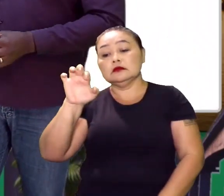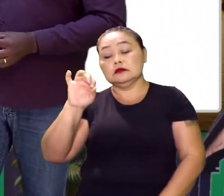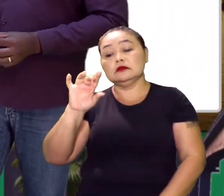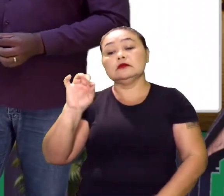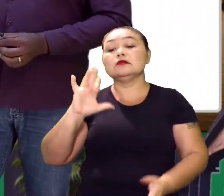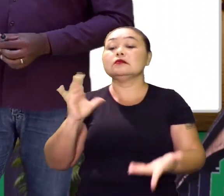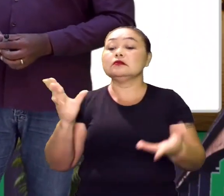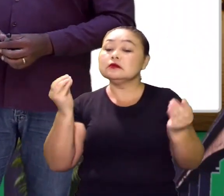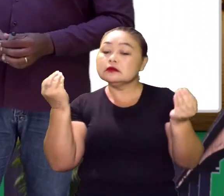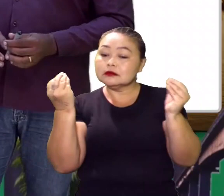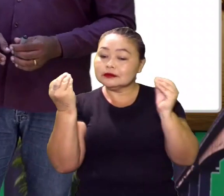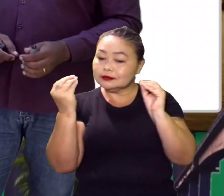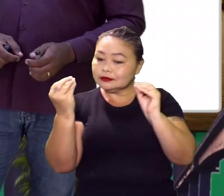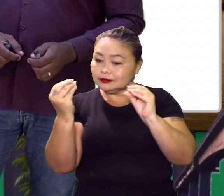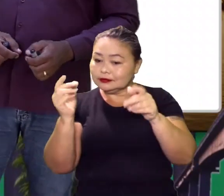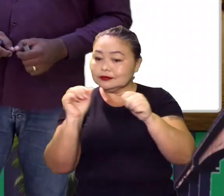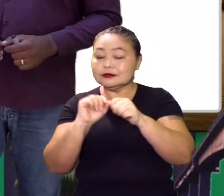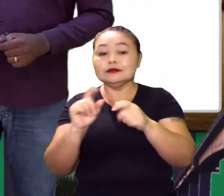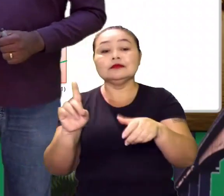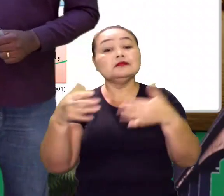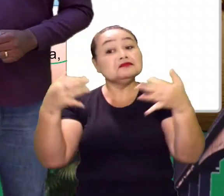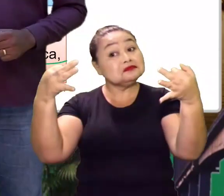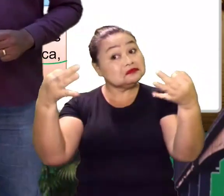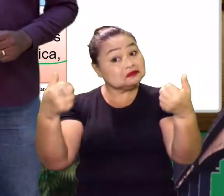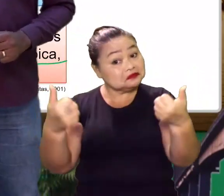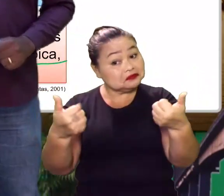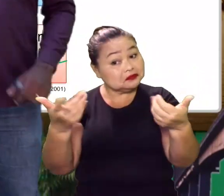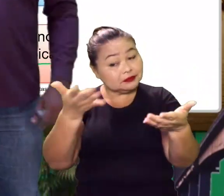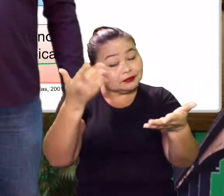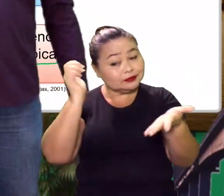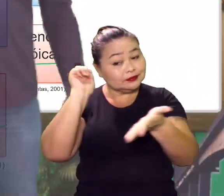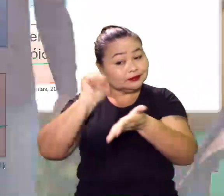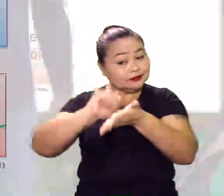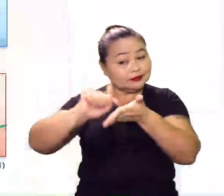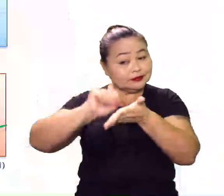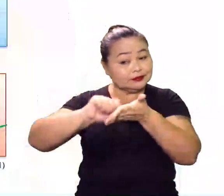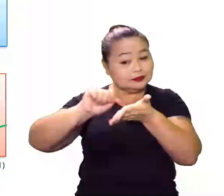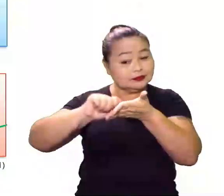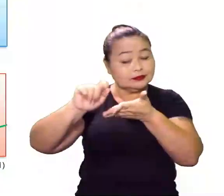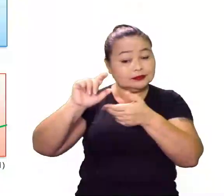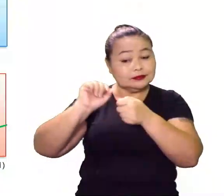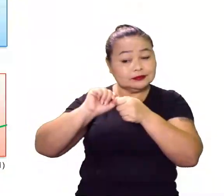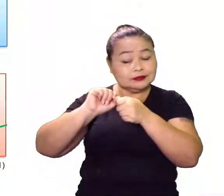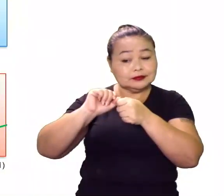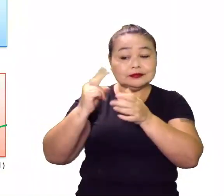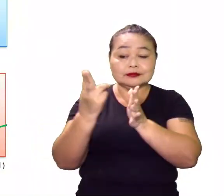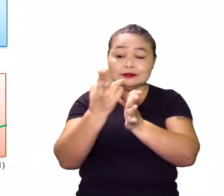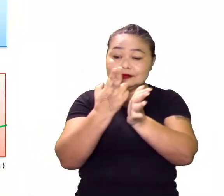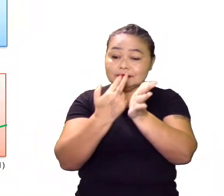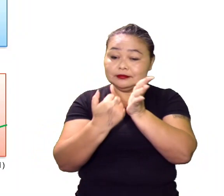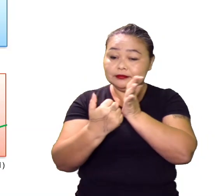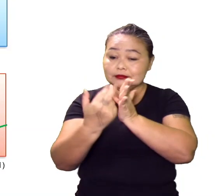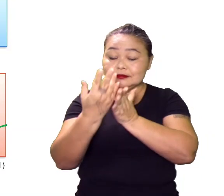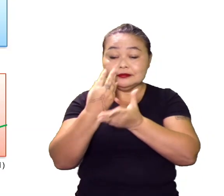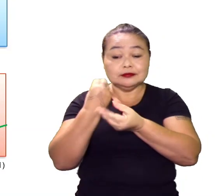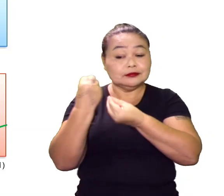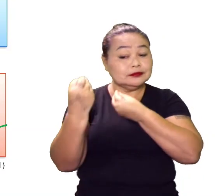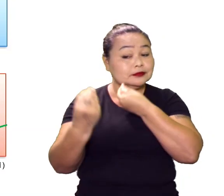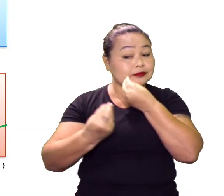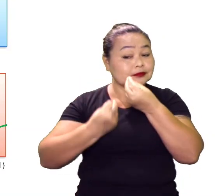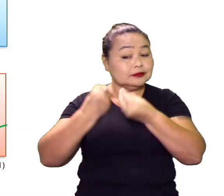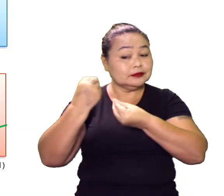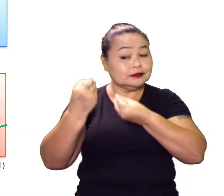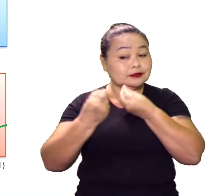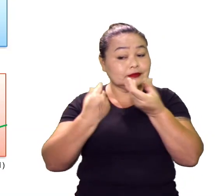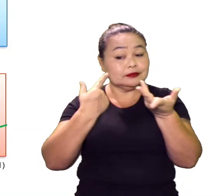nosso relevo. Perfeito. Então, vamos lá no quadro que eu vou fazer o desenho mais ou menos de como é que